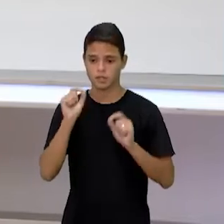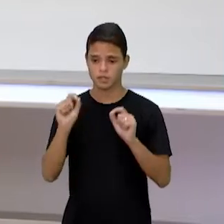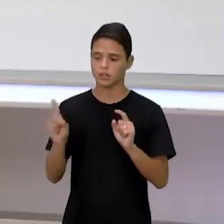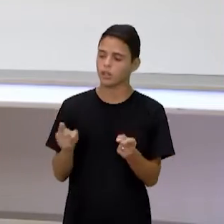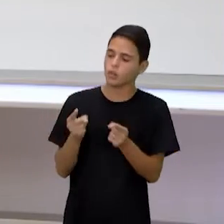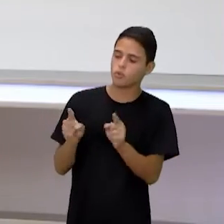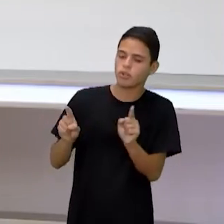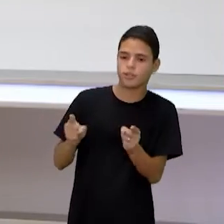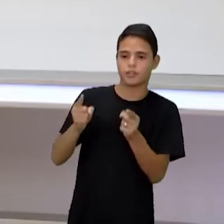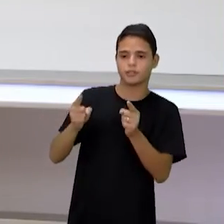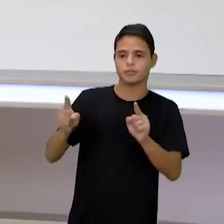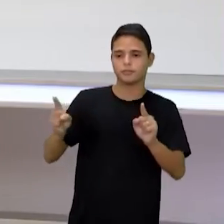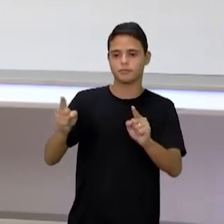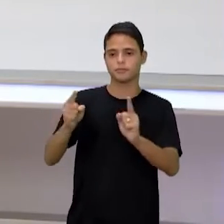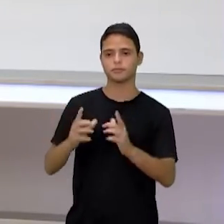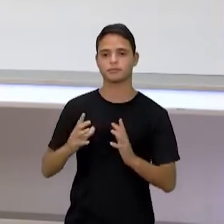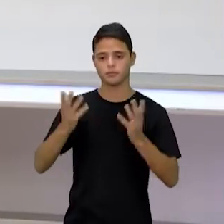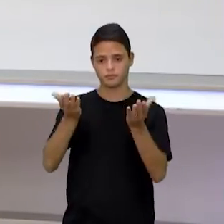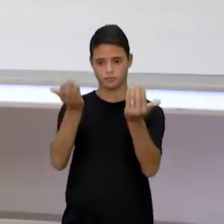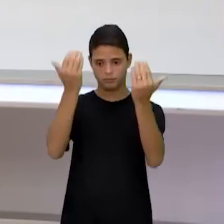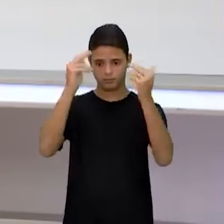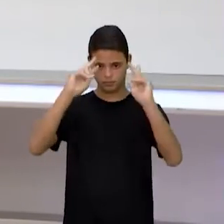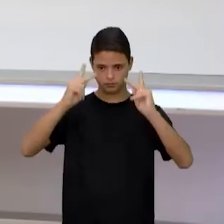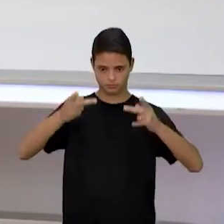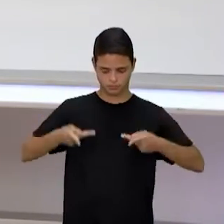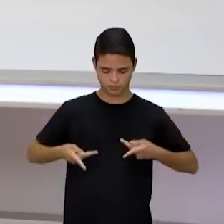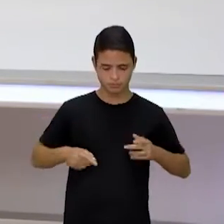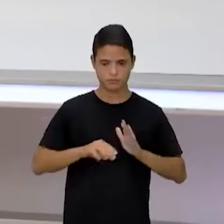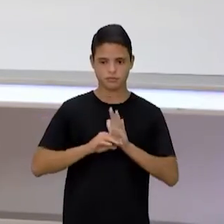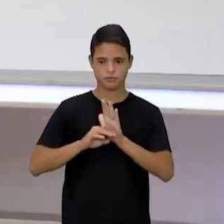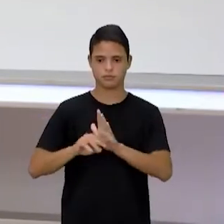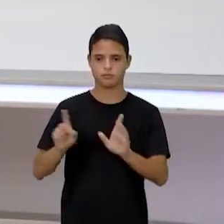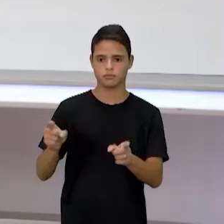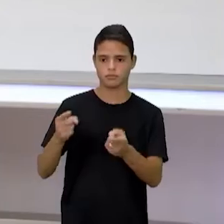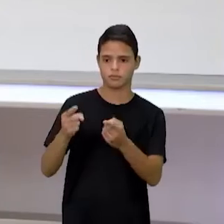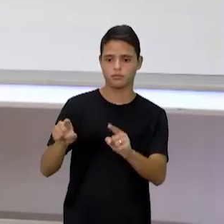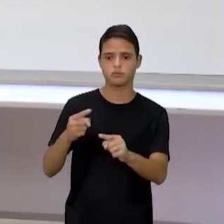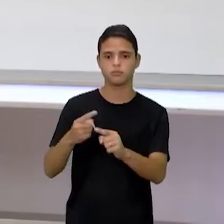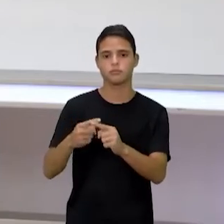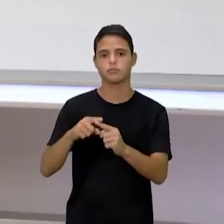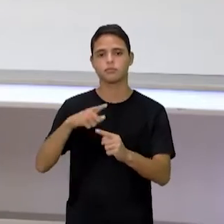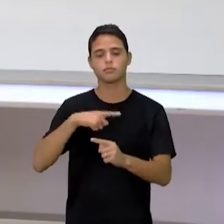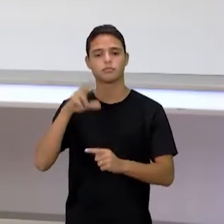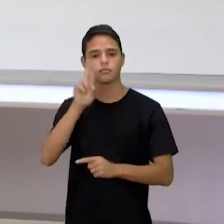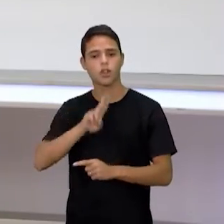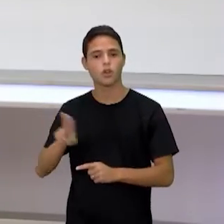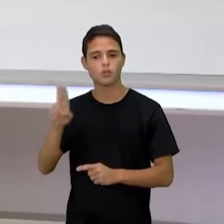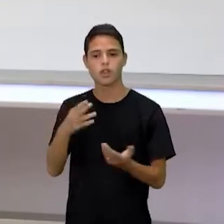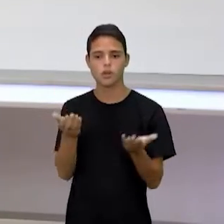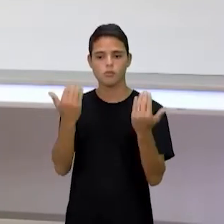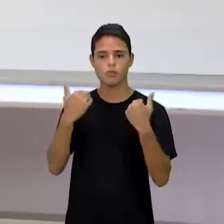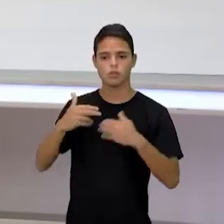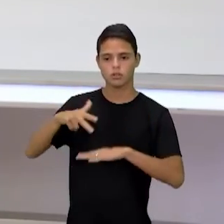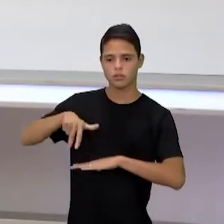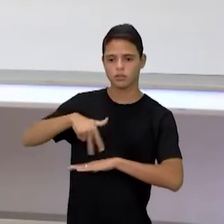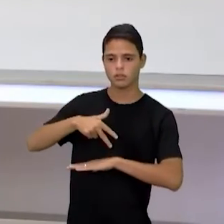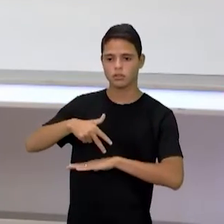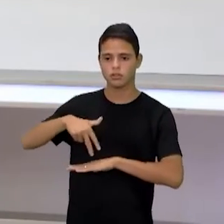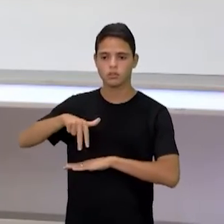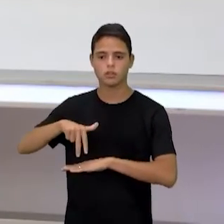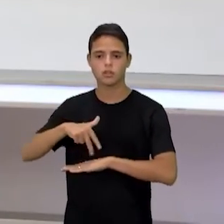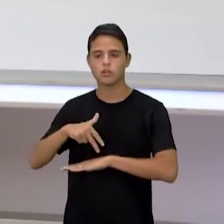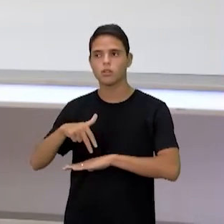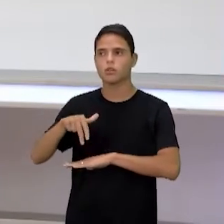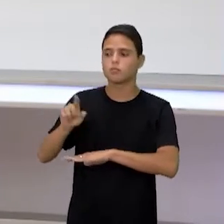música, né? A música, o corpo também surge como suporte para a música, porque eu vou ter que usar o meu corpo na condução